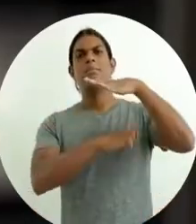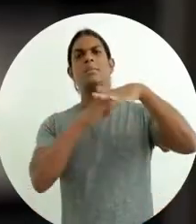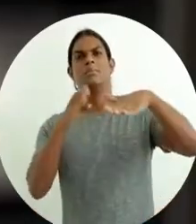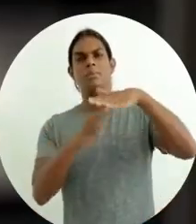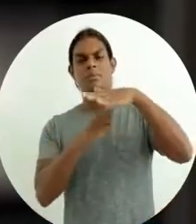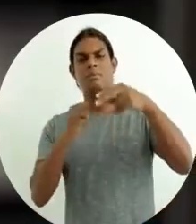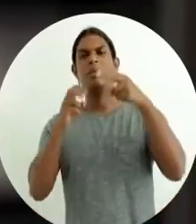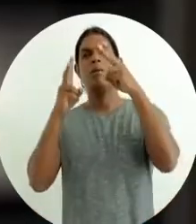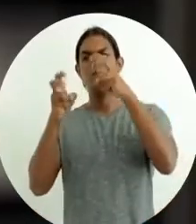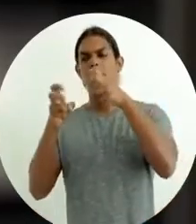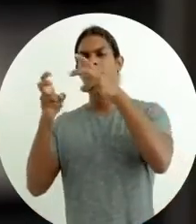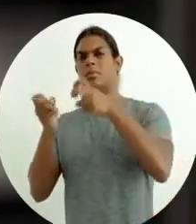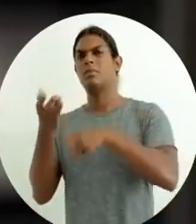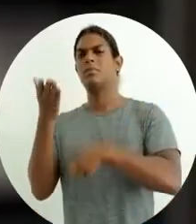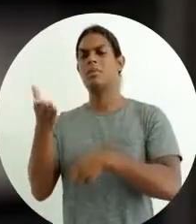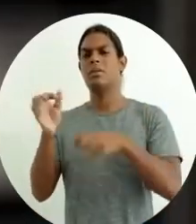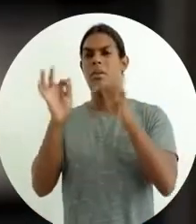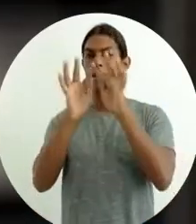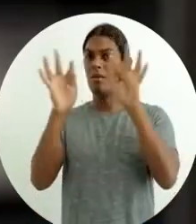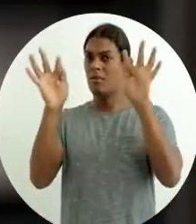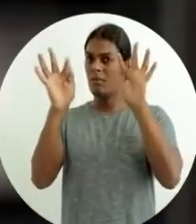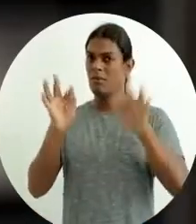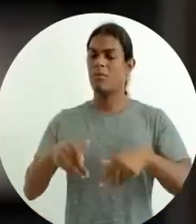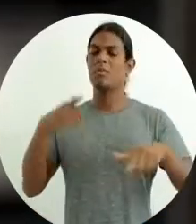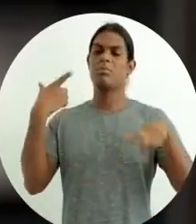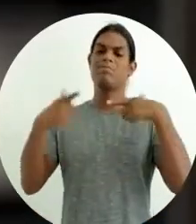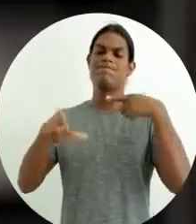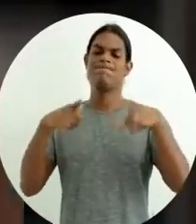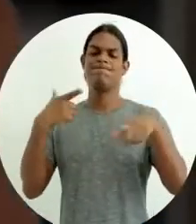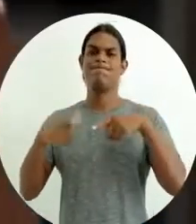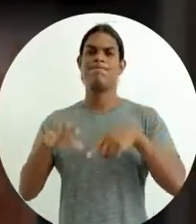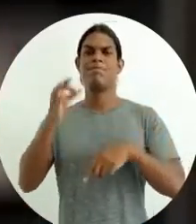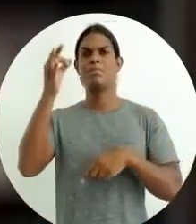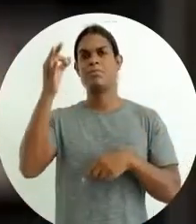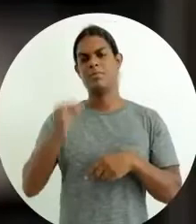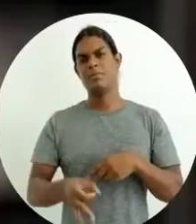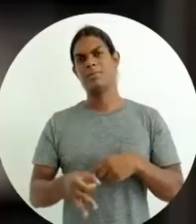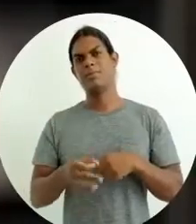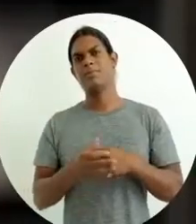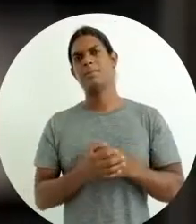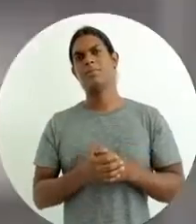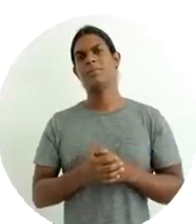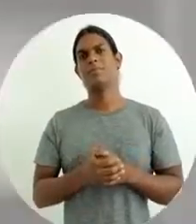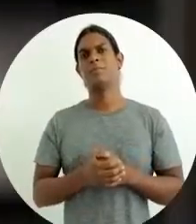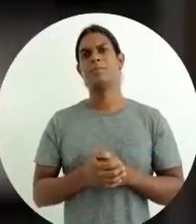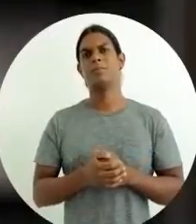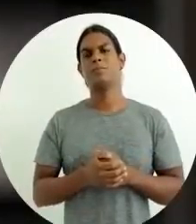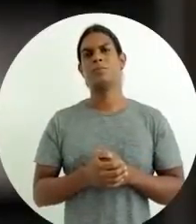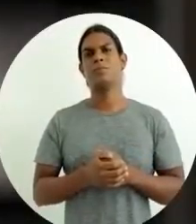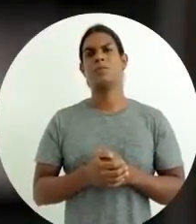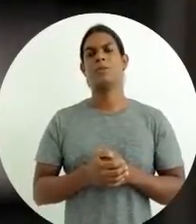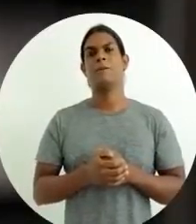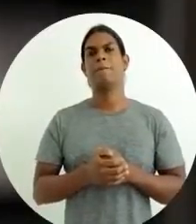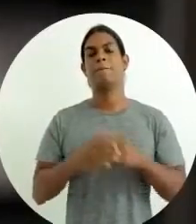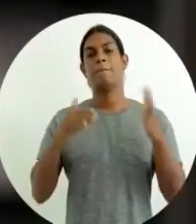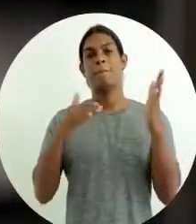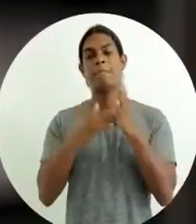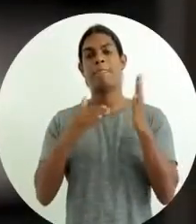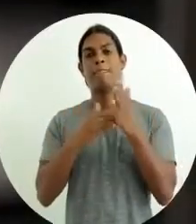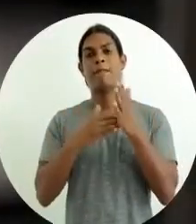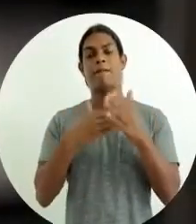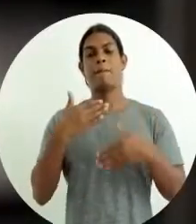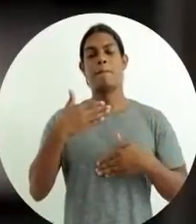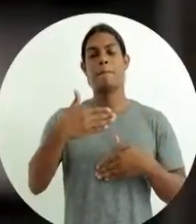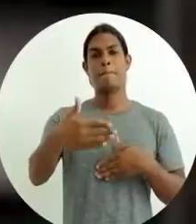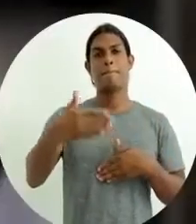organização vai olhar este mais novo colaborador com um olhar diferenciado. Nos veremos na